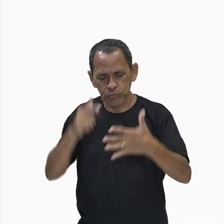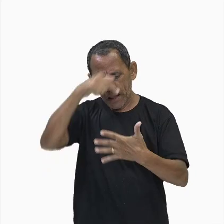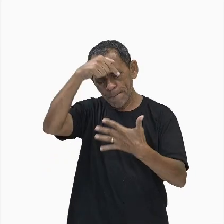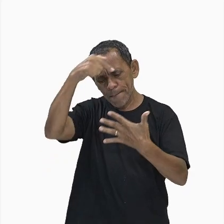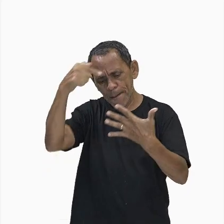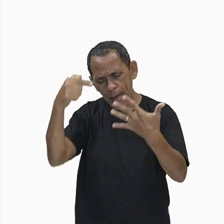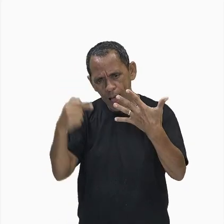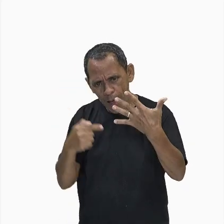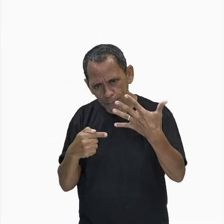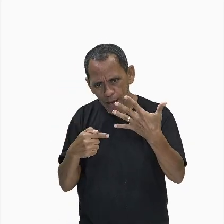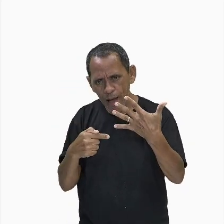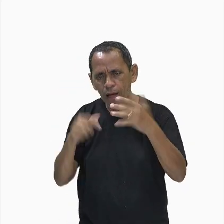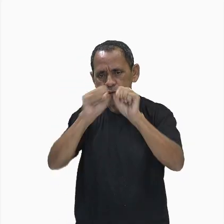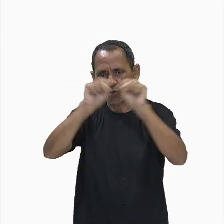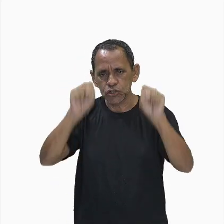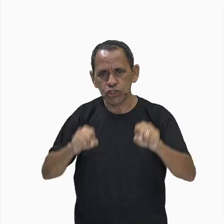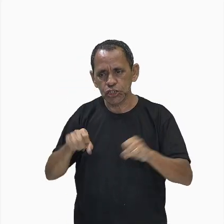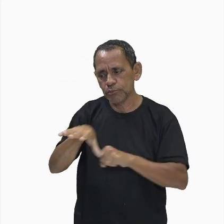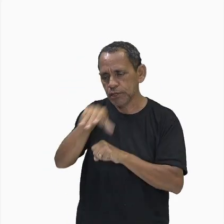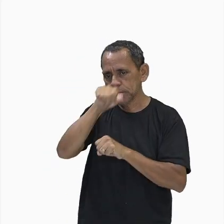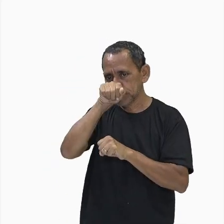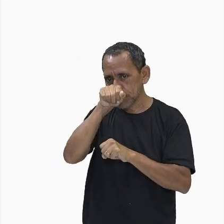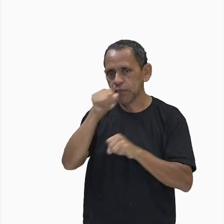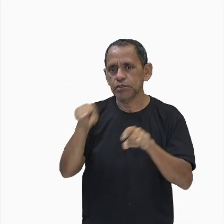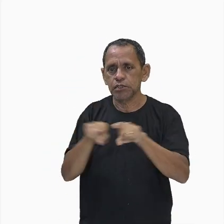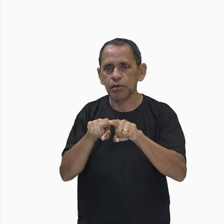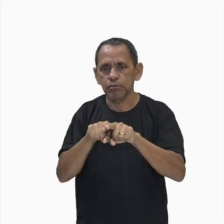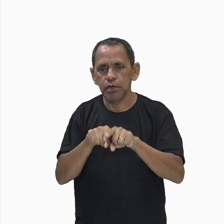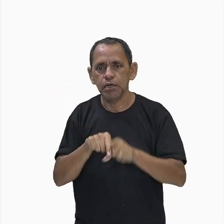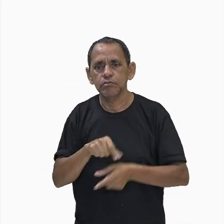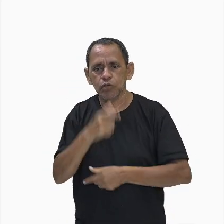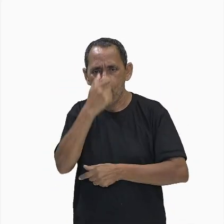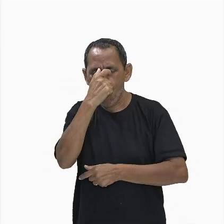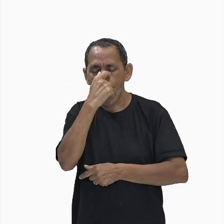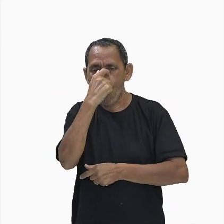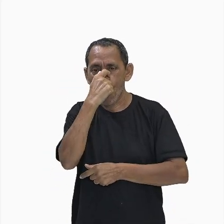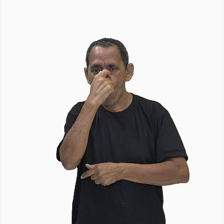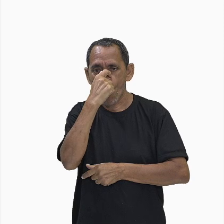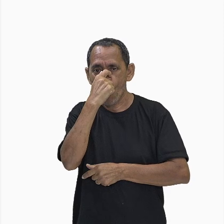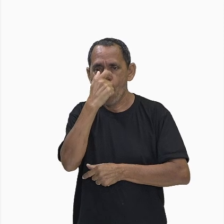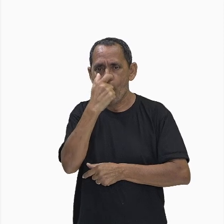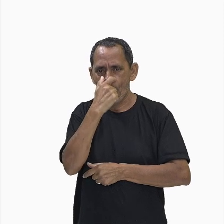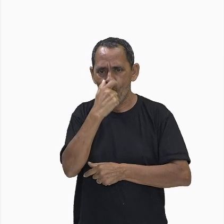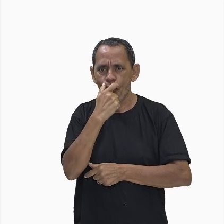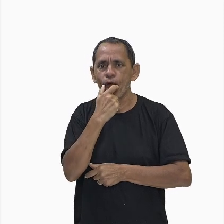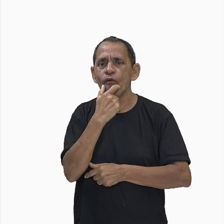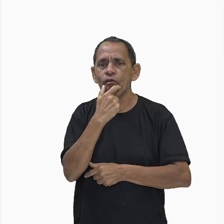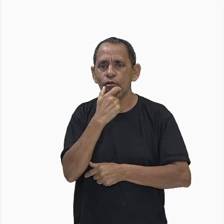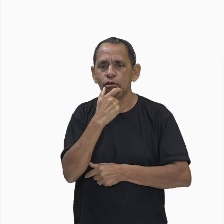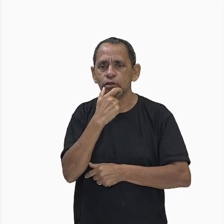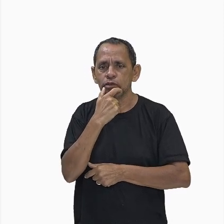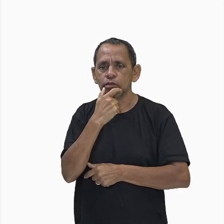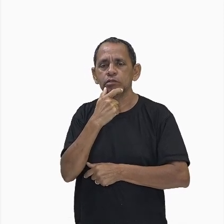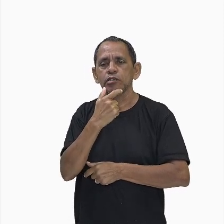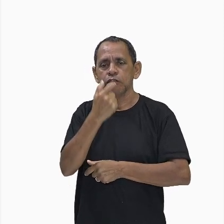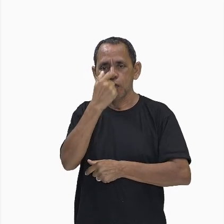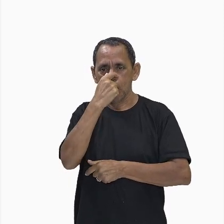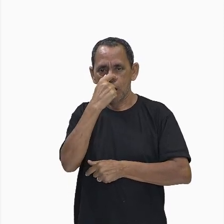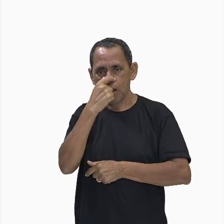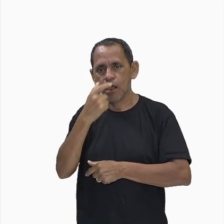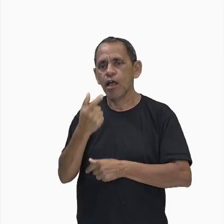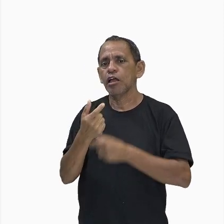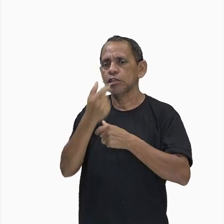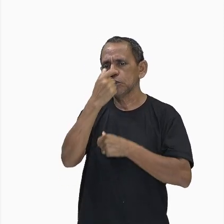sistema respiratório. As vias aéreas superiores, elas vão incluir ali o nariz, tá?